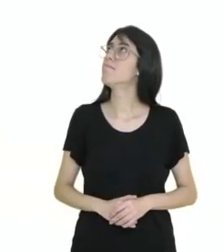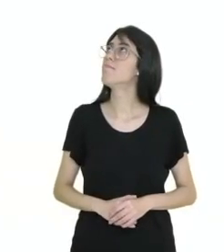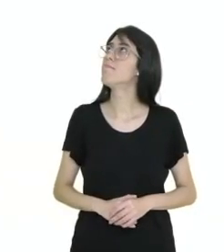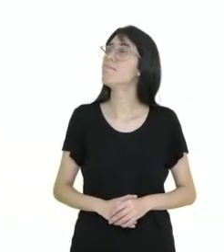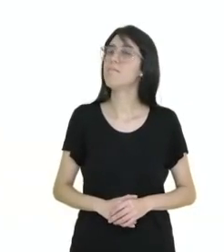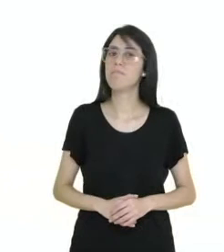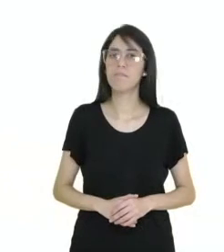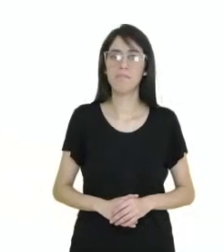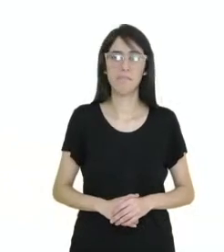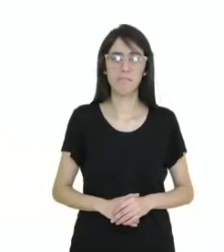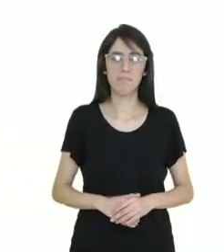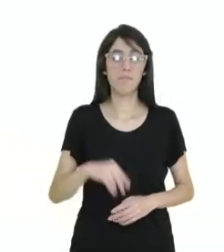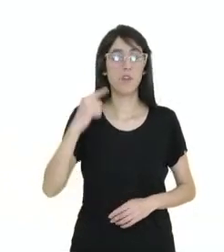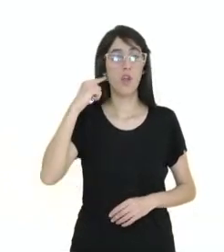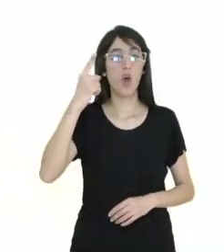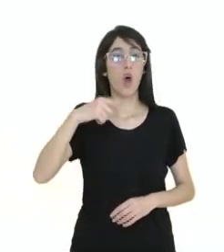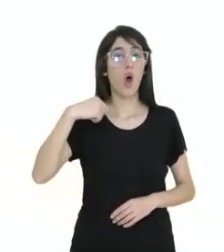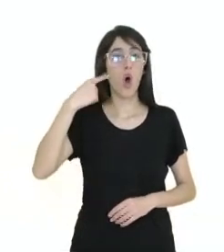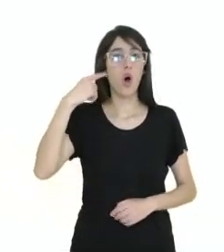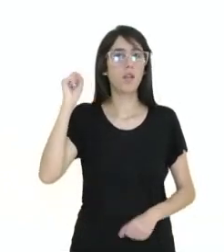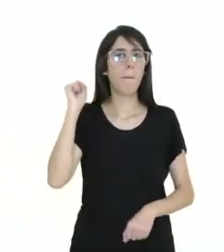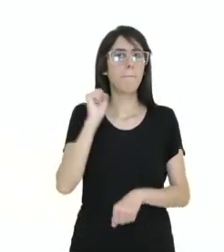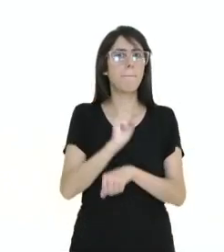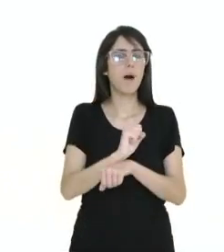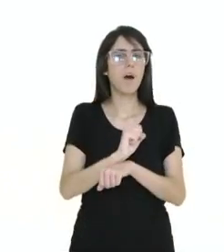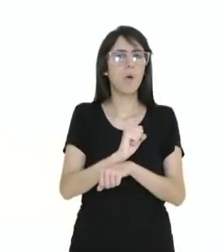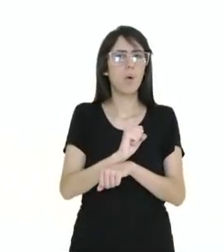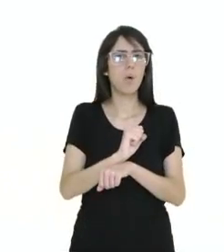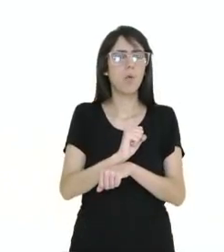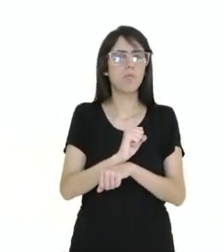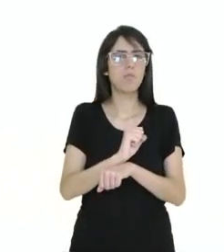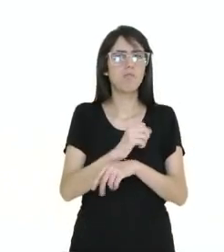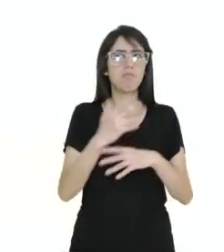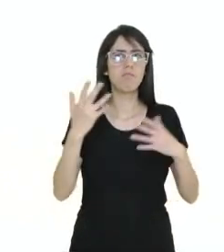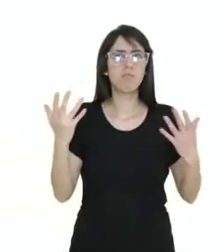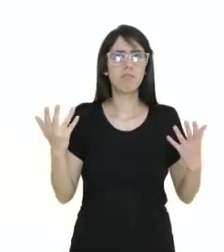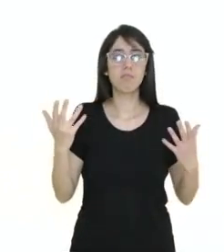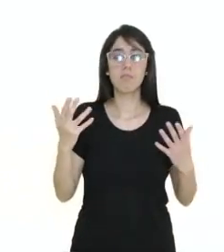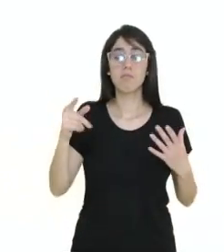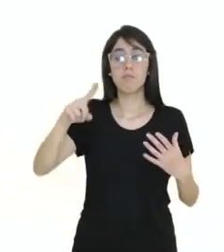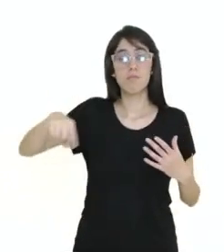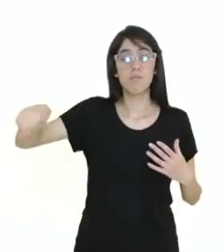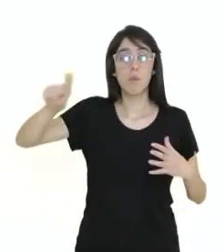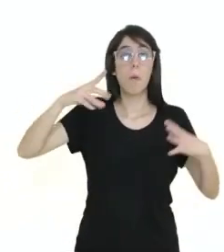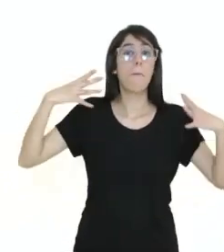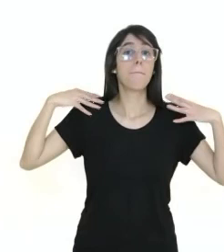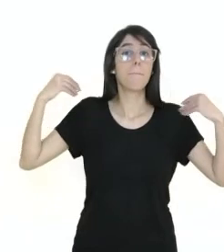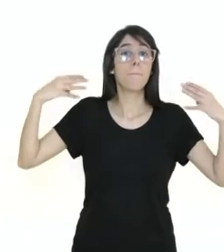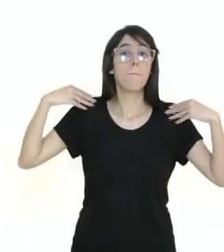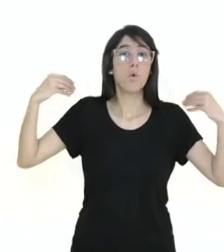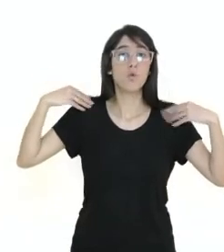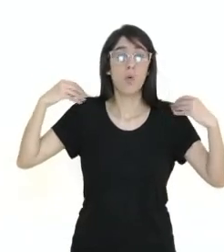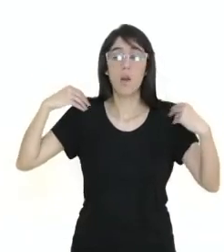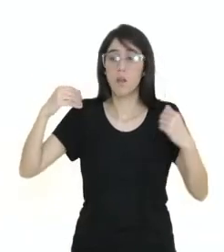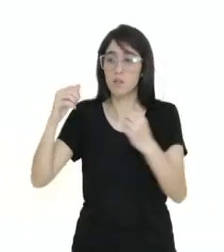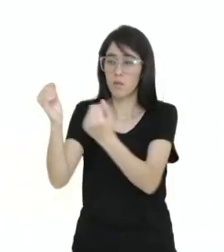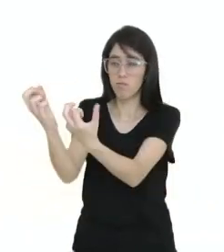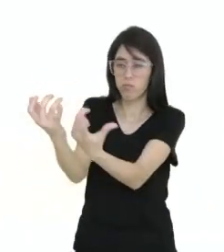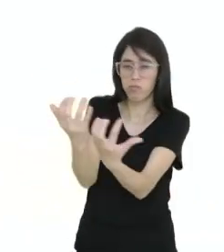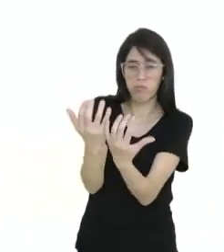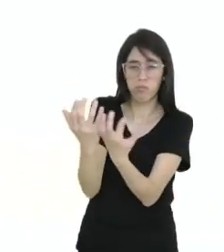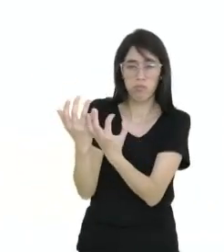lá. E quando as rodas pararam, as pobres, eis que os motoristas, milagrosamente